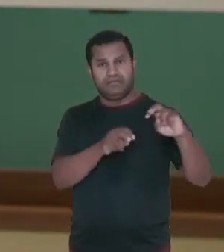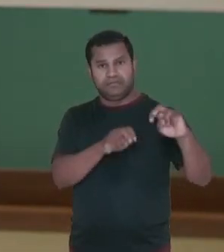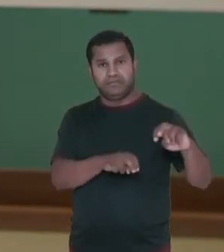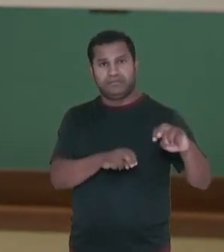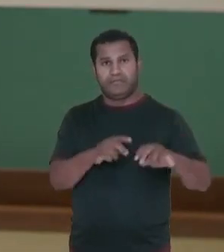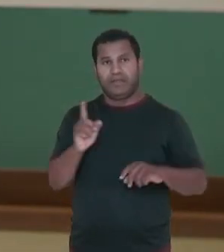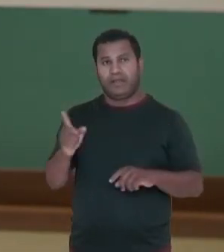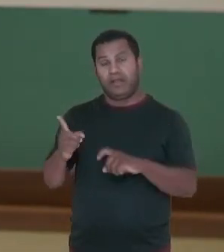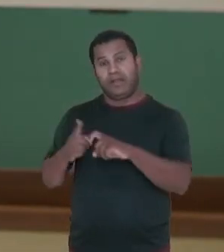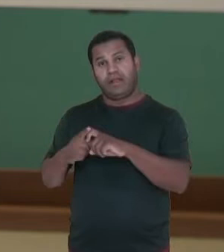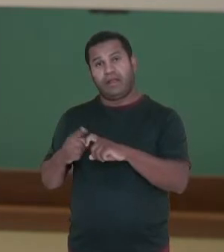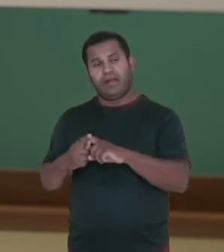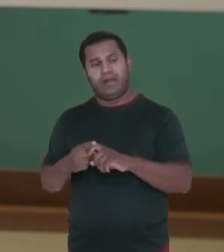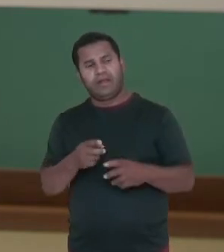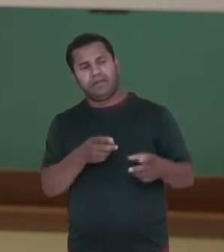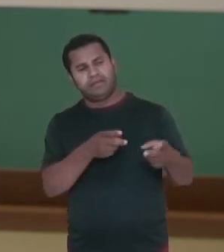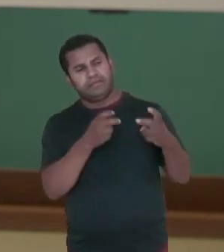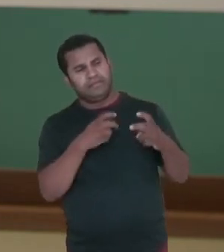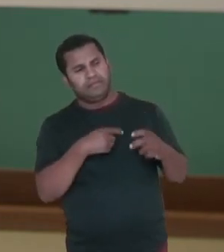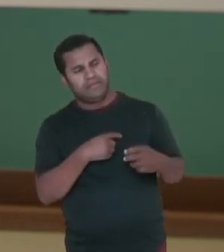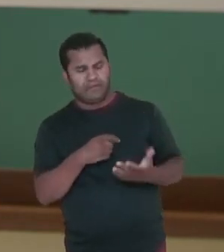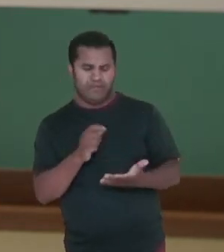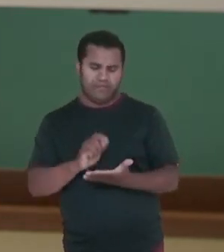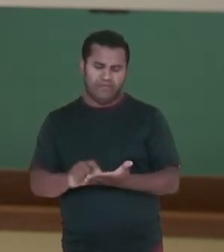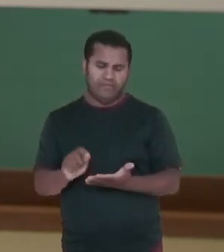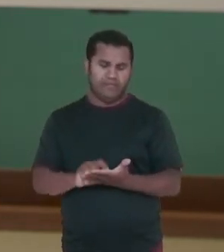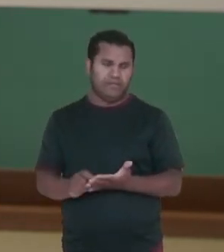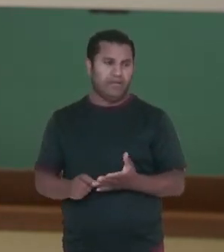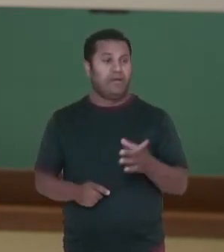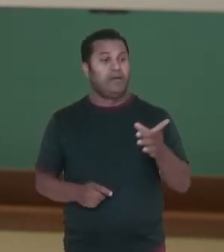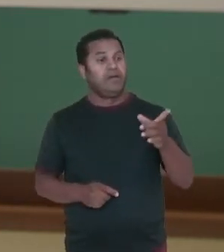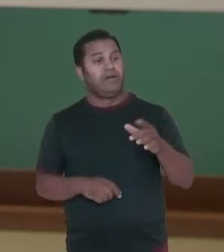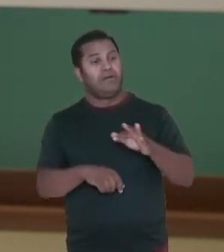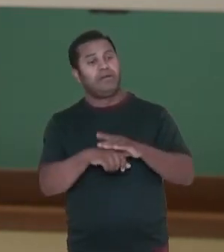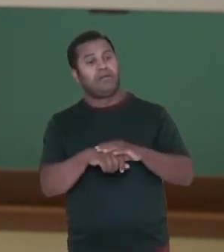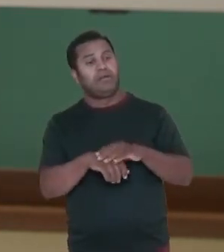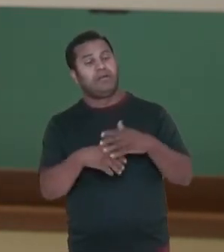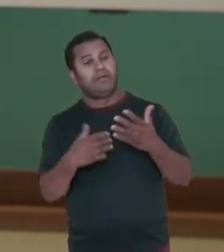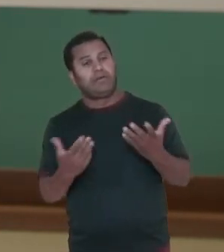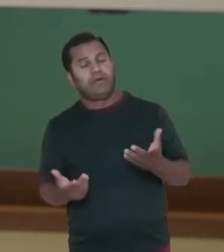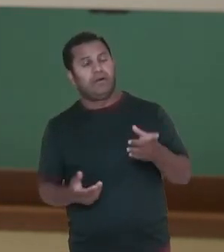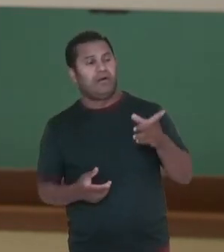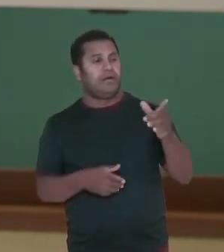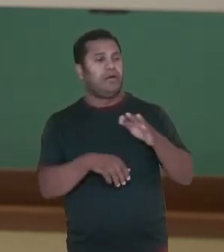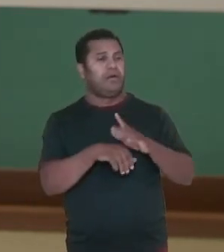terem determinadas doenças ou não, né? Então eles vão conversar, né, com um geneticista.